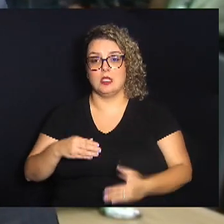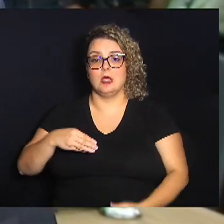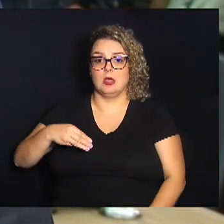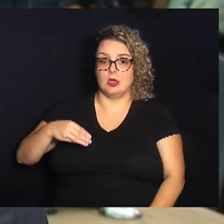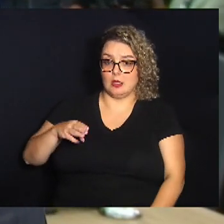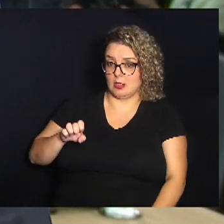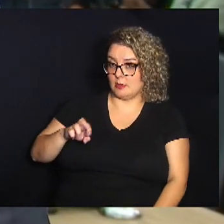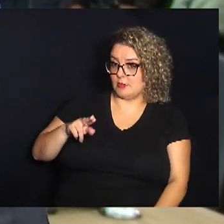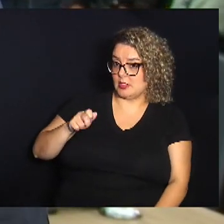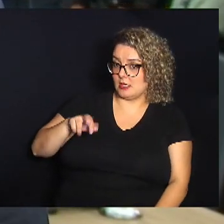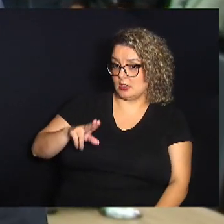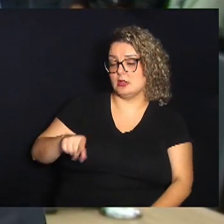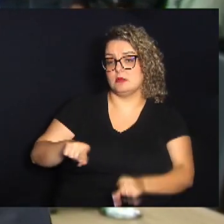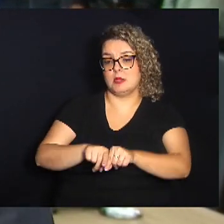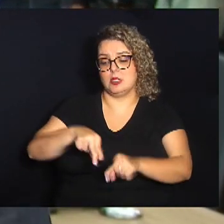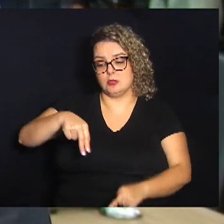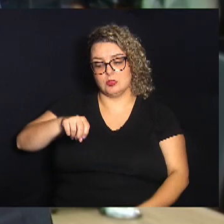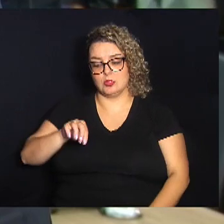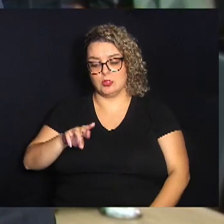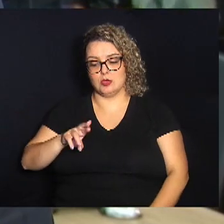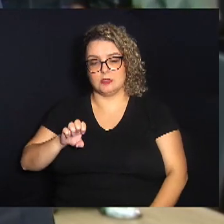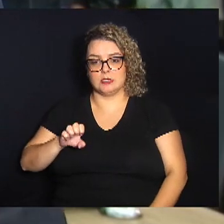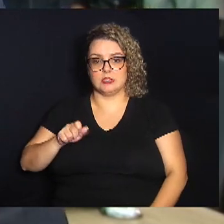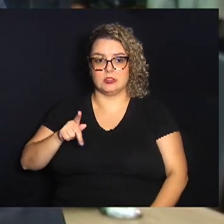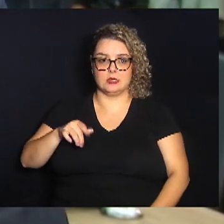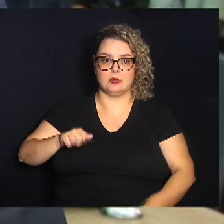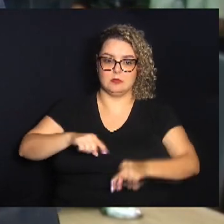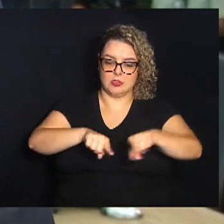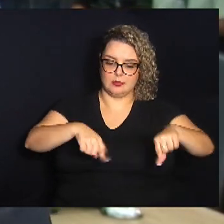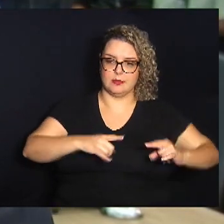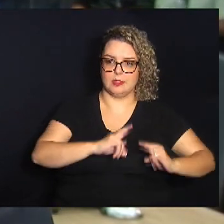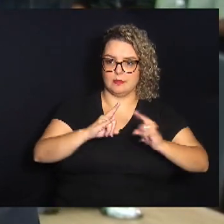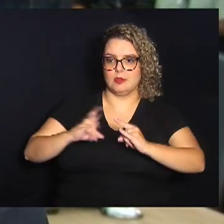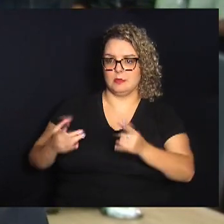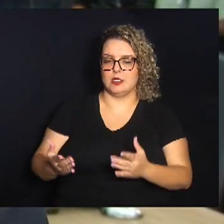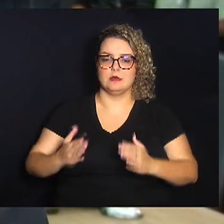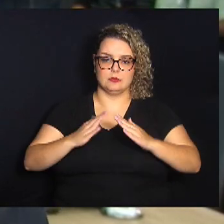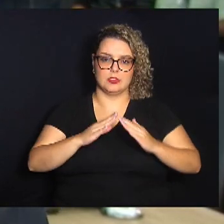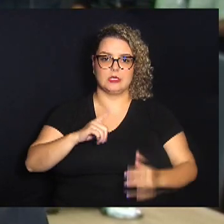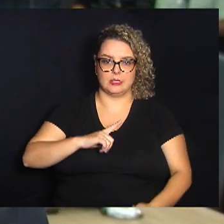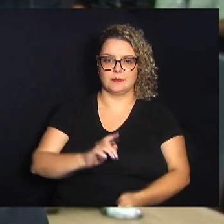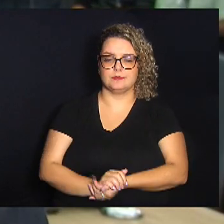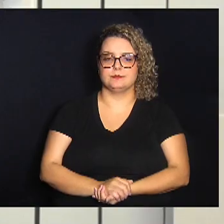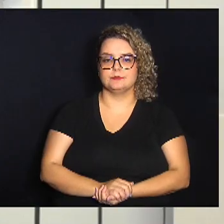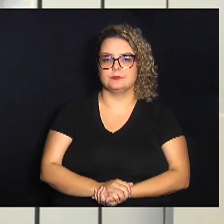e Notre Dame, como também todos os condomínios residenciais que ali existem.